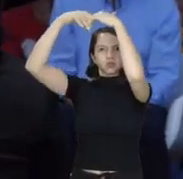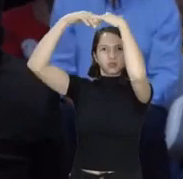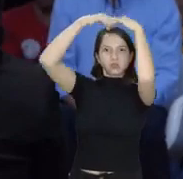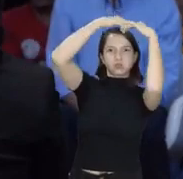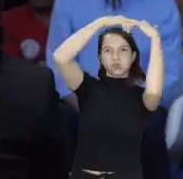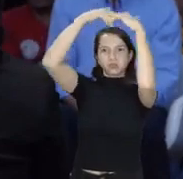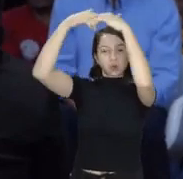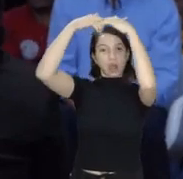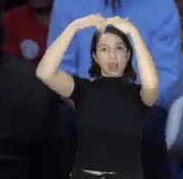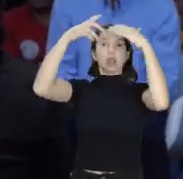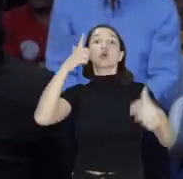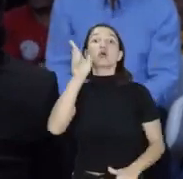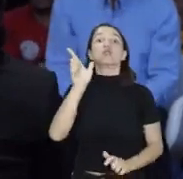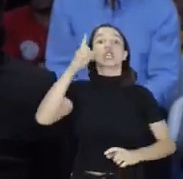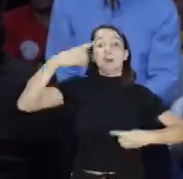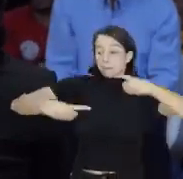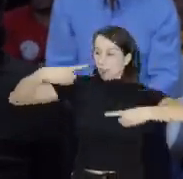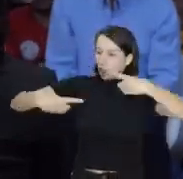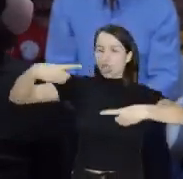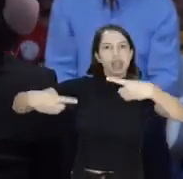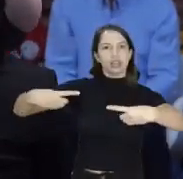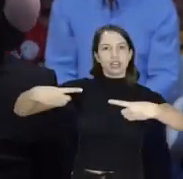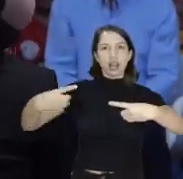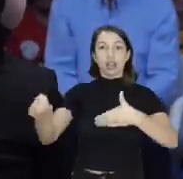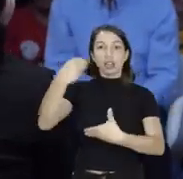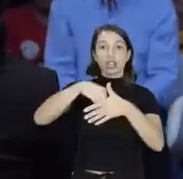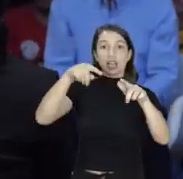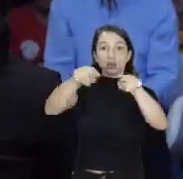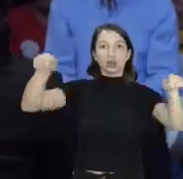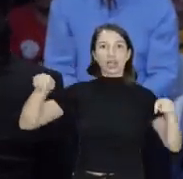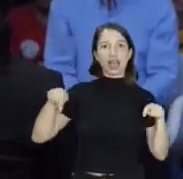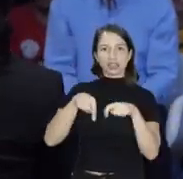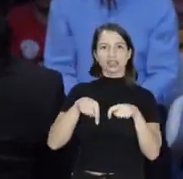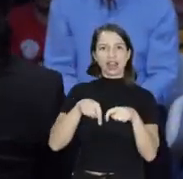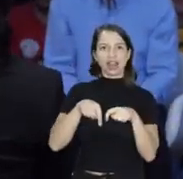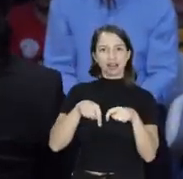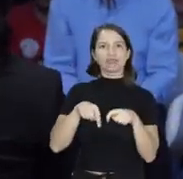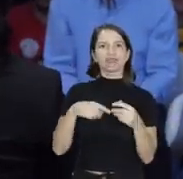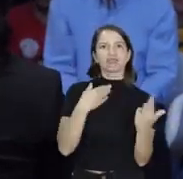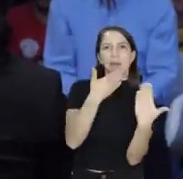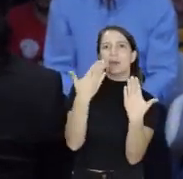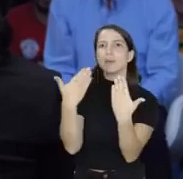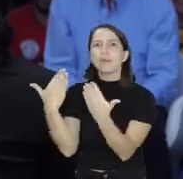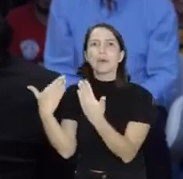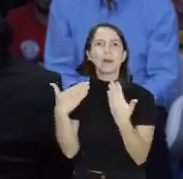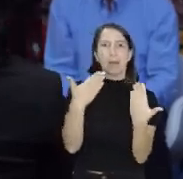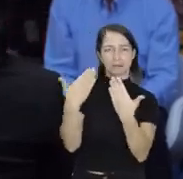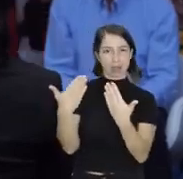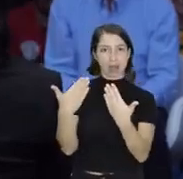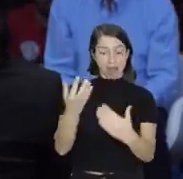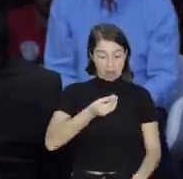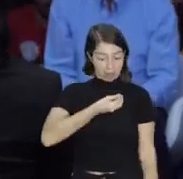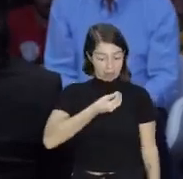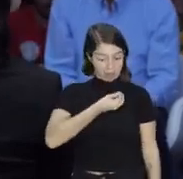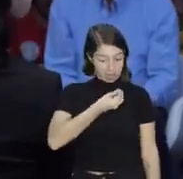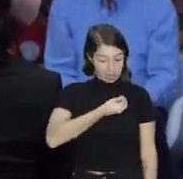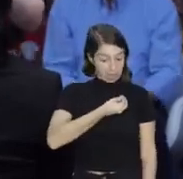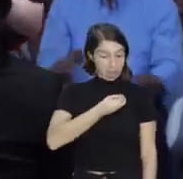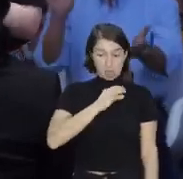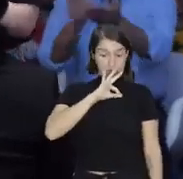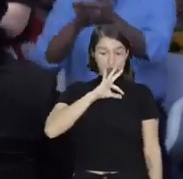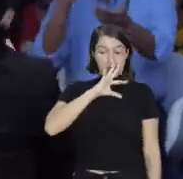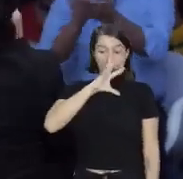aula Ah pois tudo na nossa vida é político muito